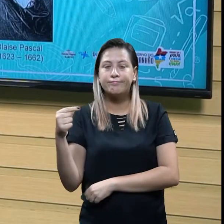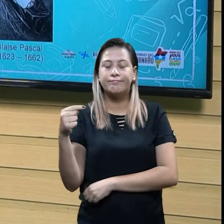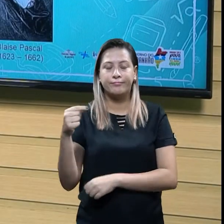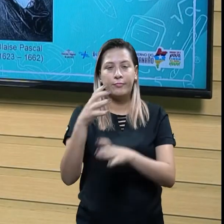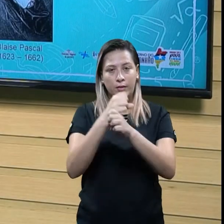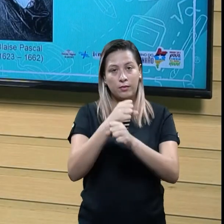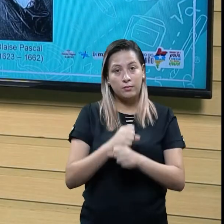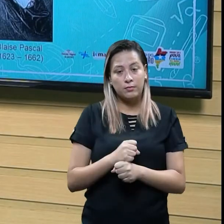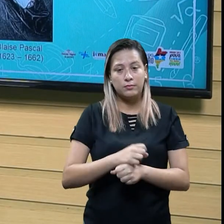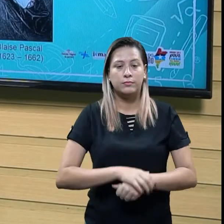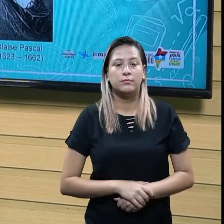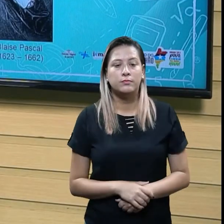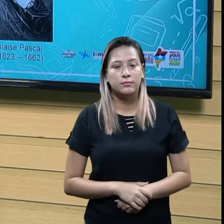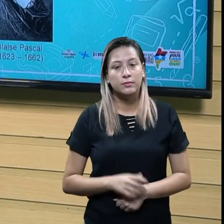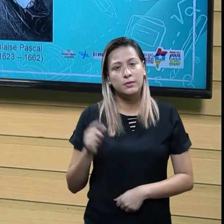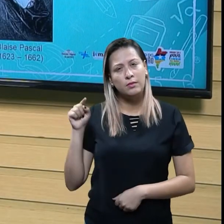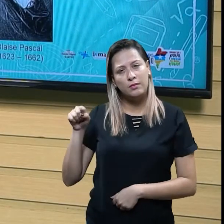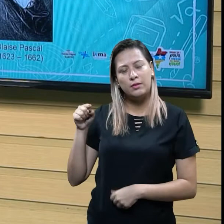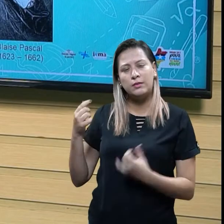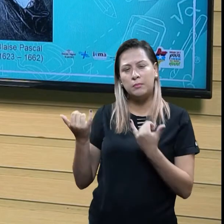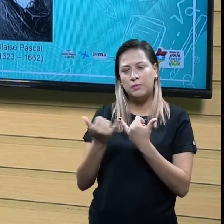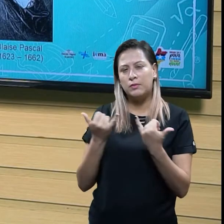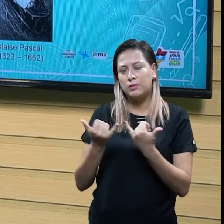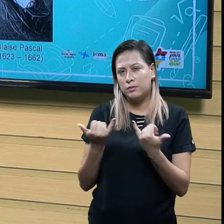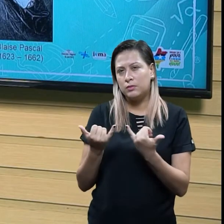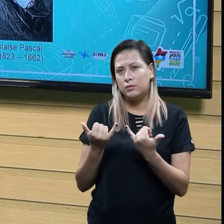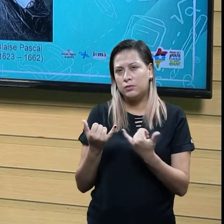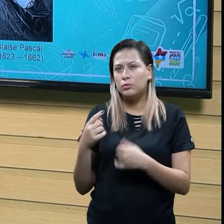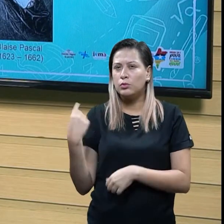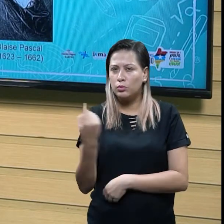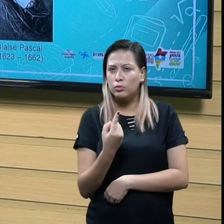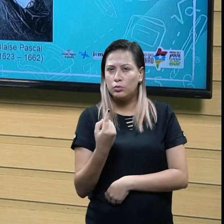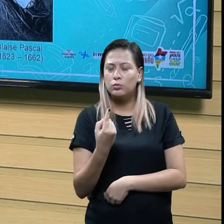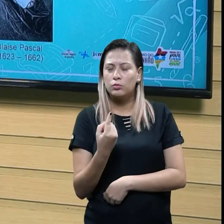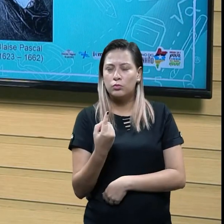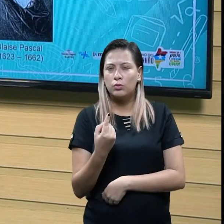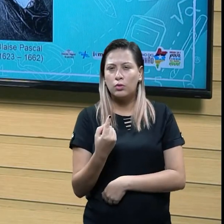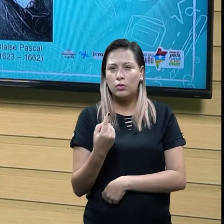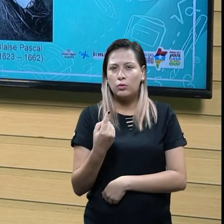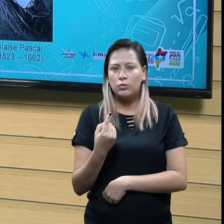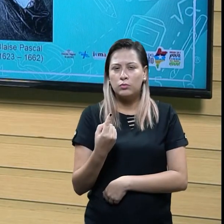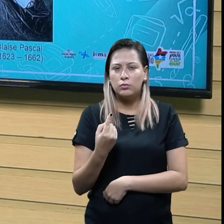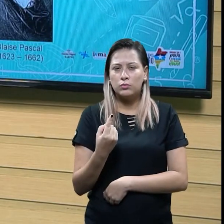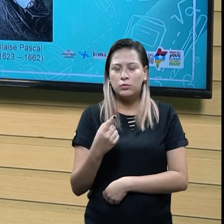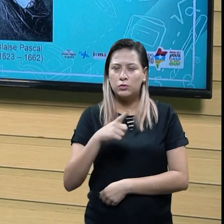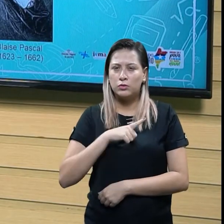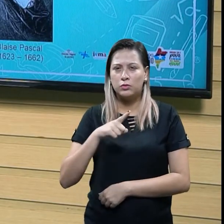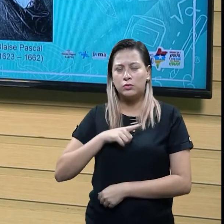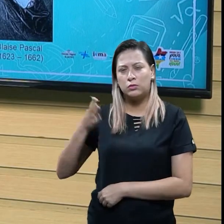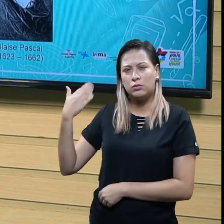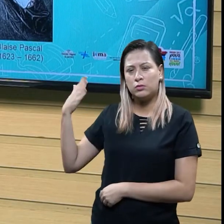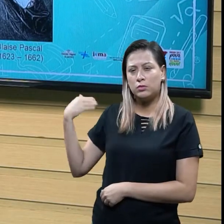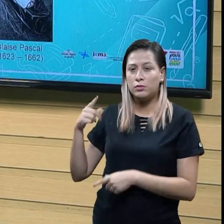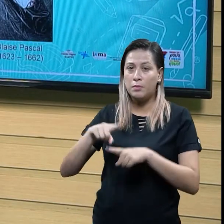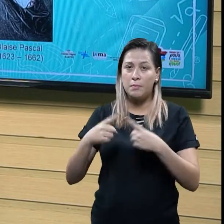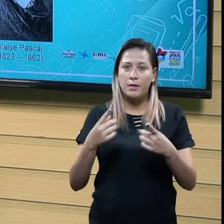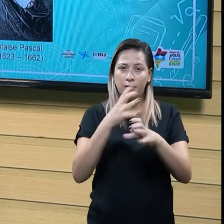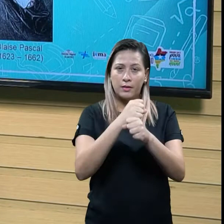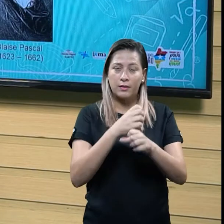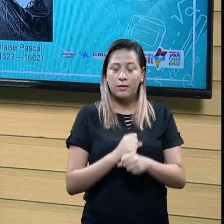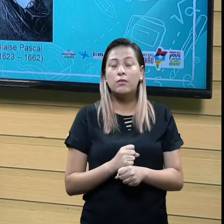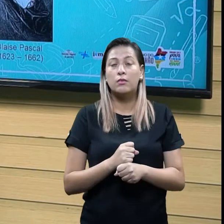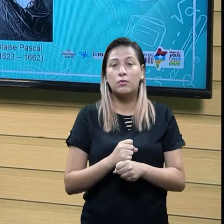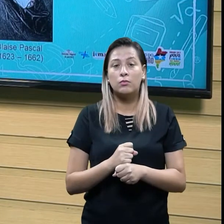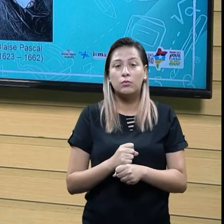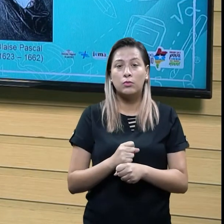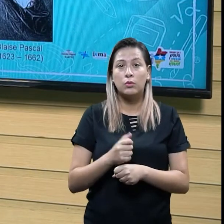era muito próxima, tá, do que a gente viu anteriormente, mas ela fazia cálculos de forma automática.